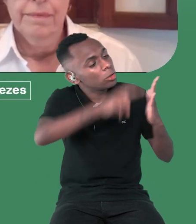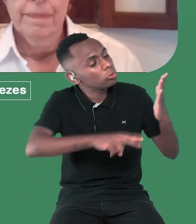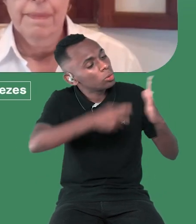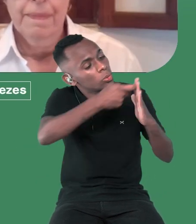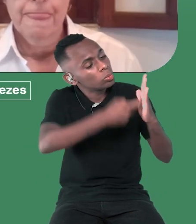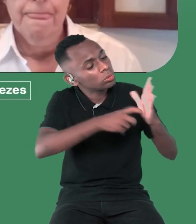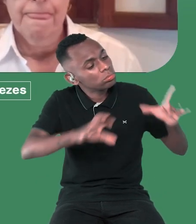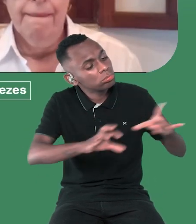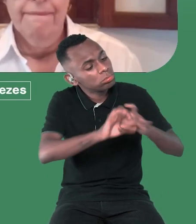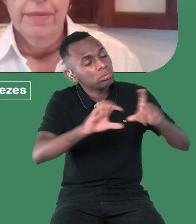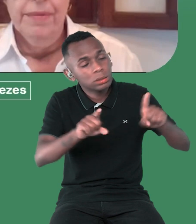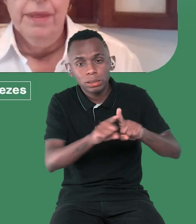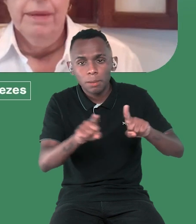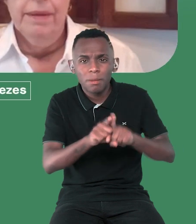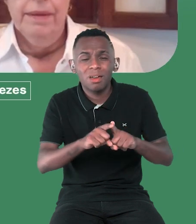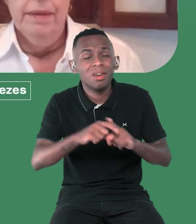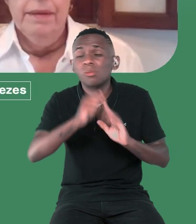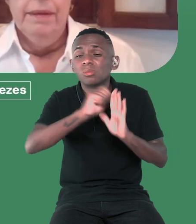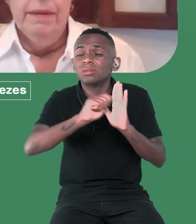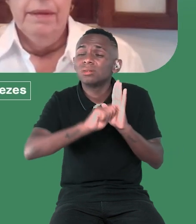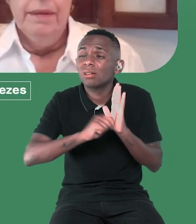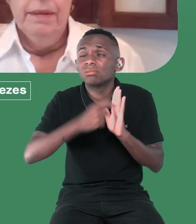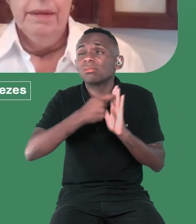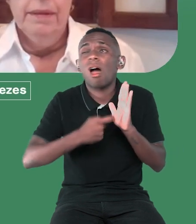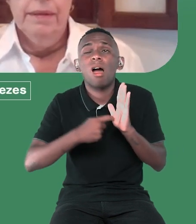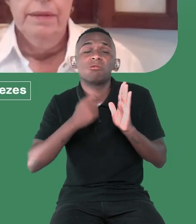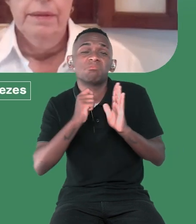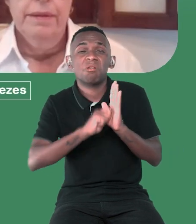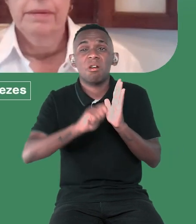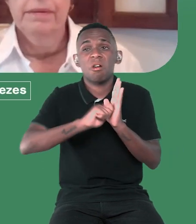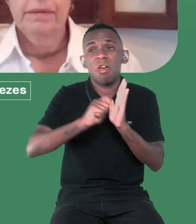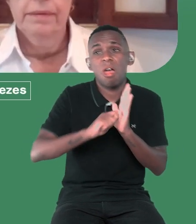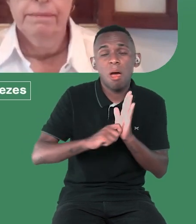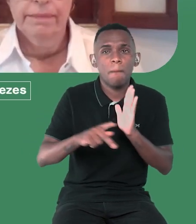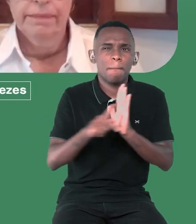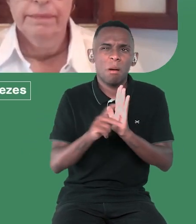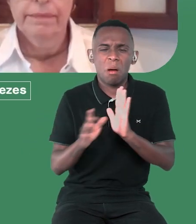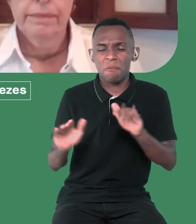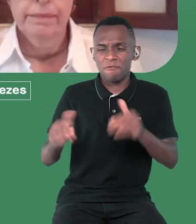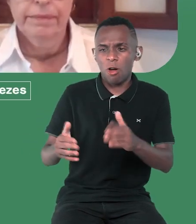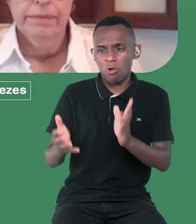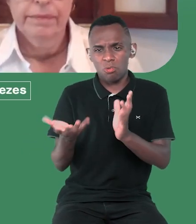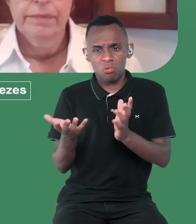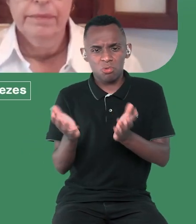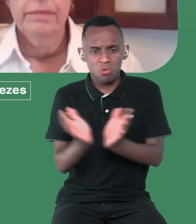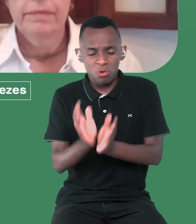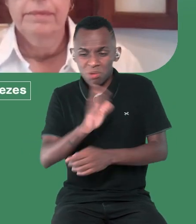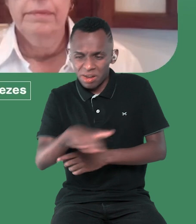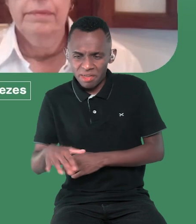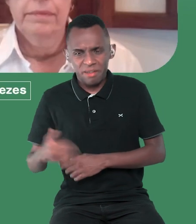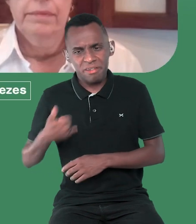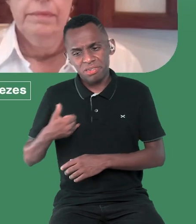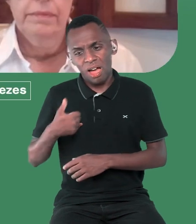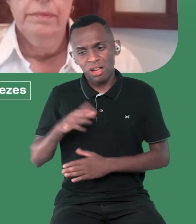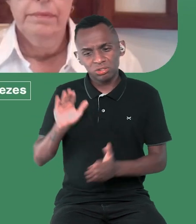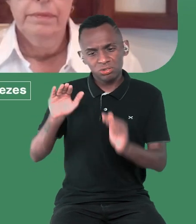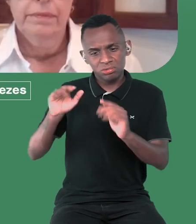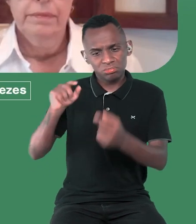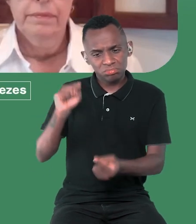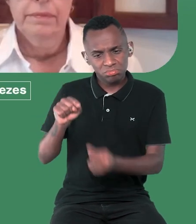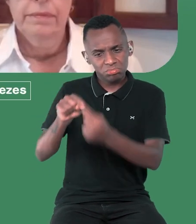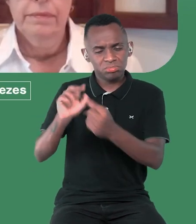são escritos assim, sem pensar, estou escrevendo um texto para crianças de tal idade, né? Então, eu